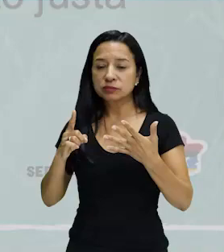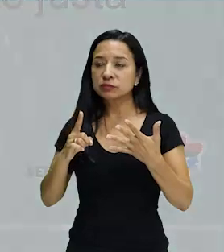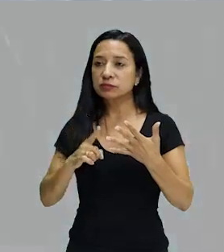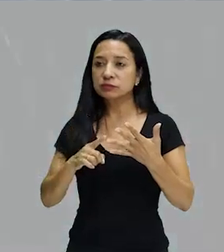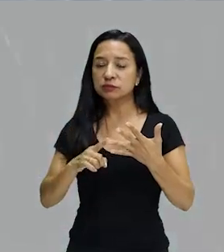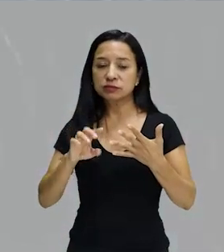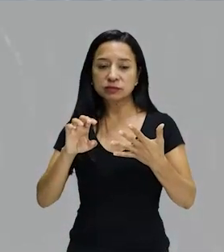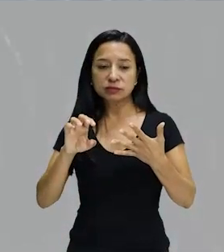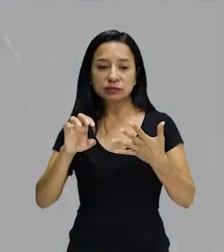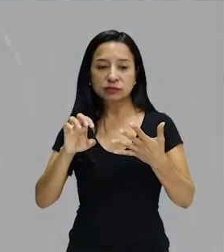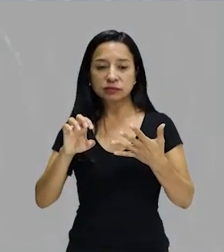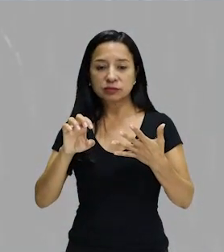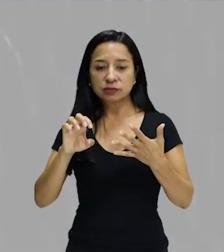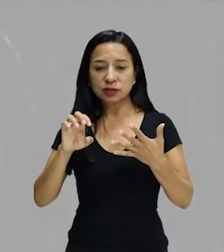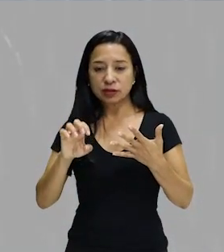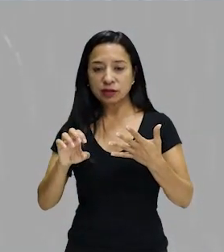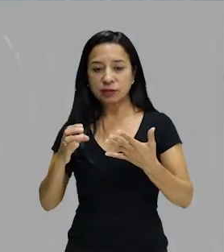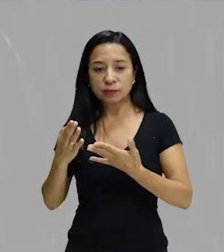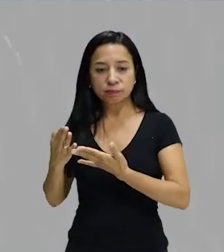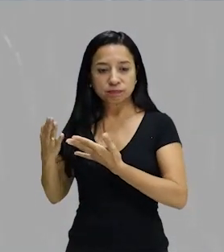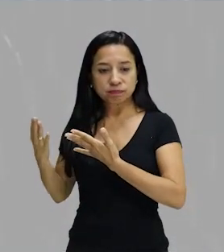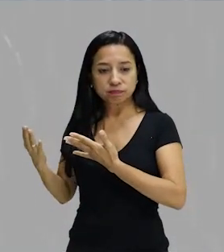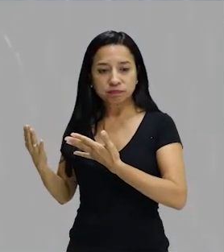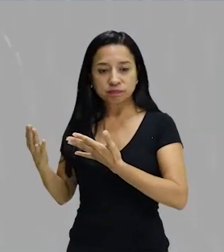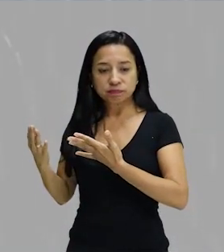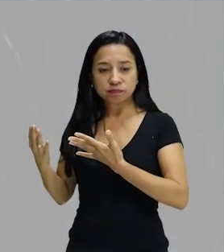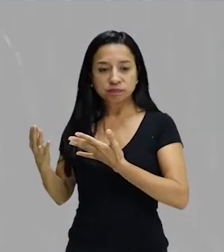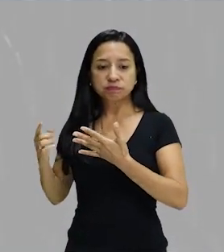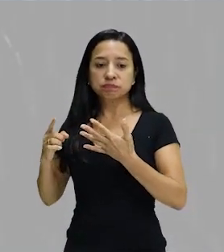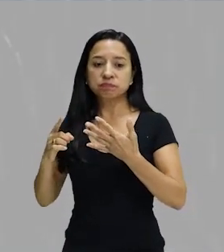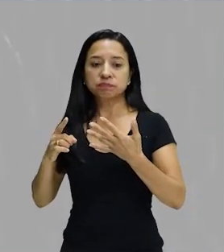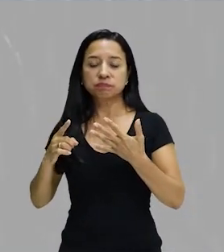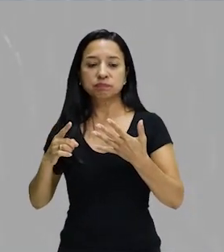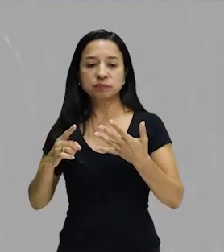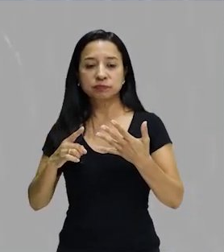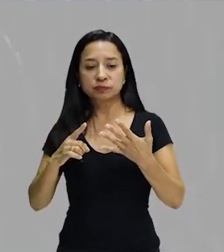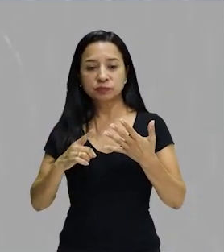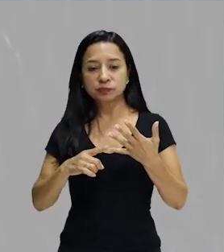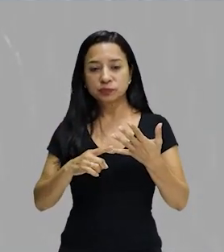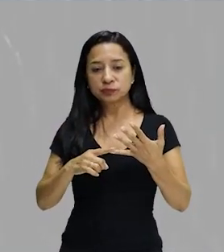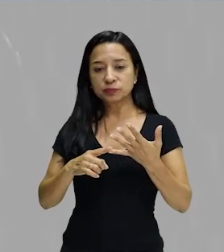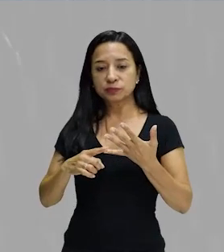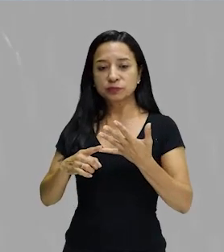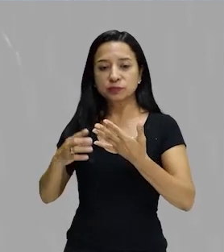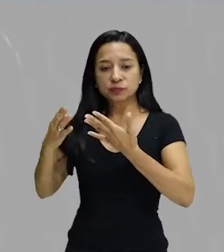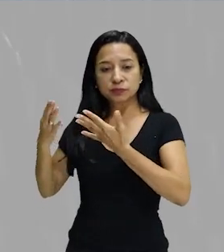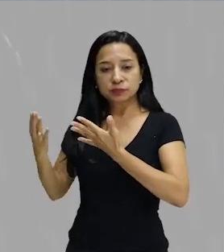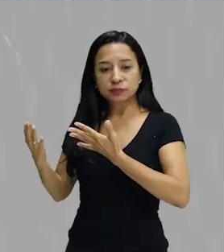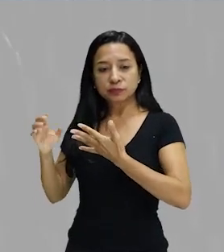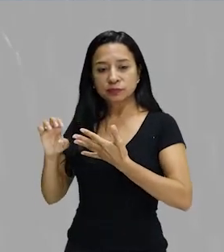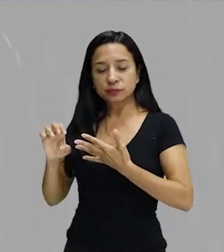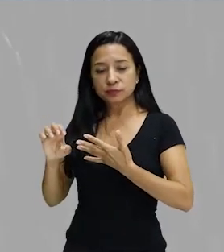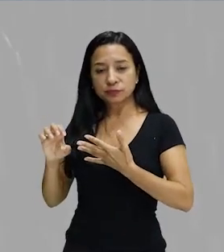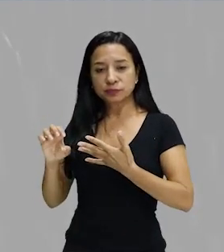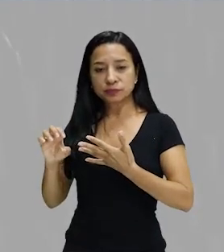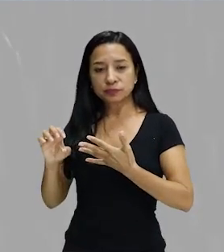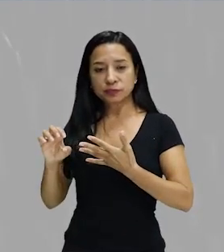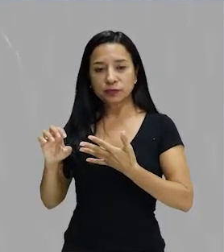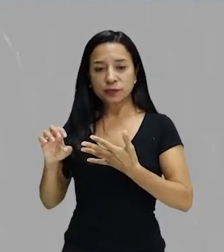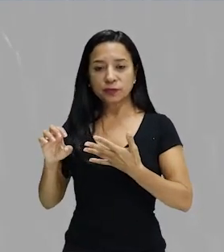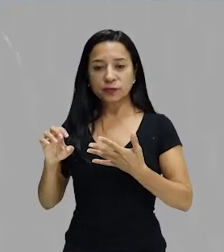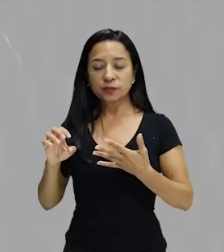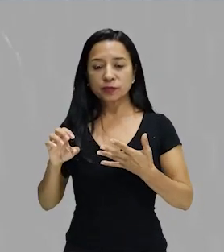Maria podia com muita justa razão. Verdade é que lhe lembrava de que Dona Maria podia muito com justa